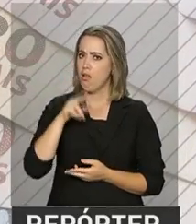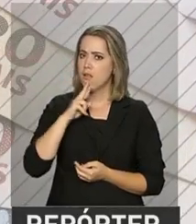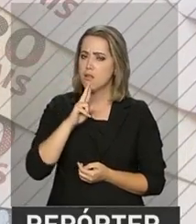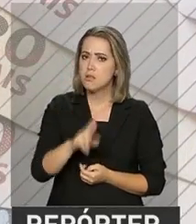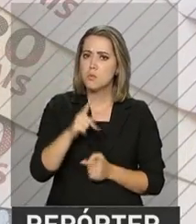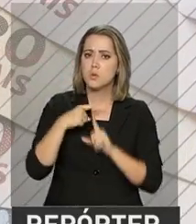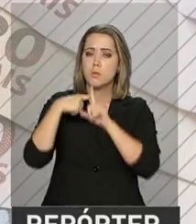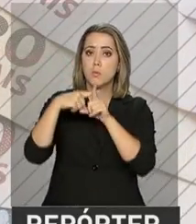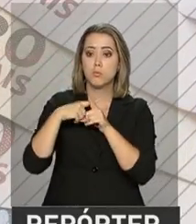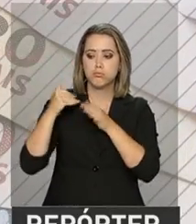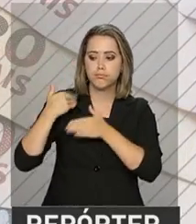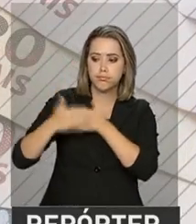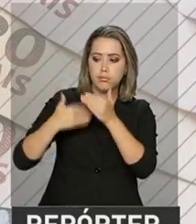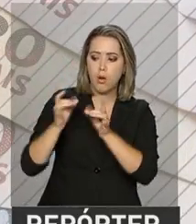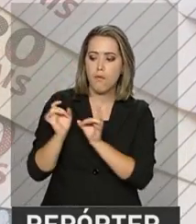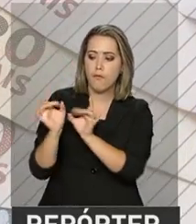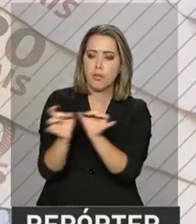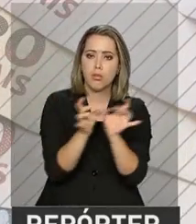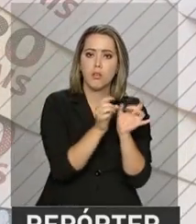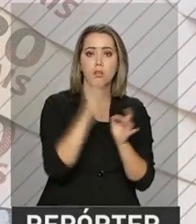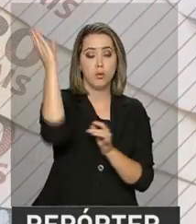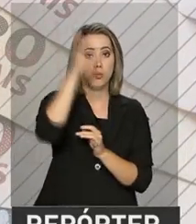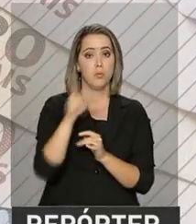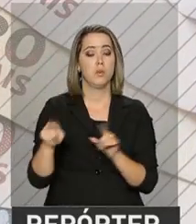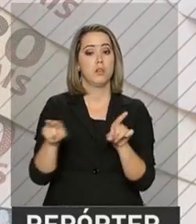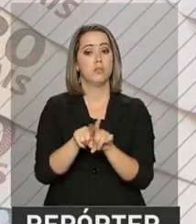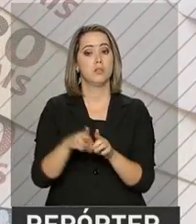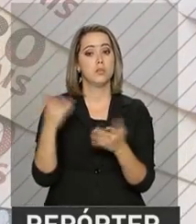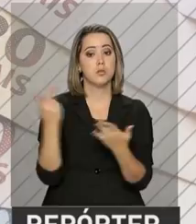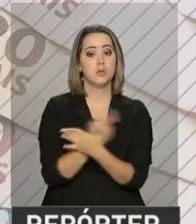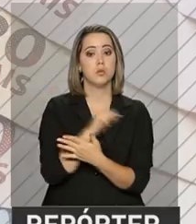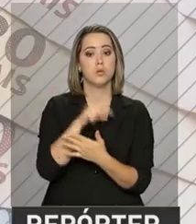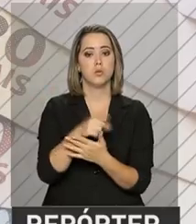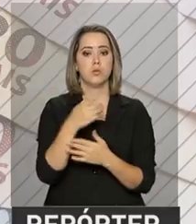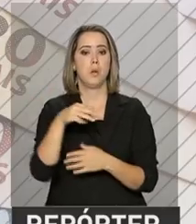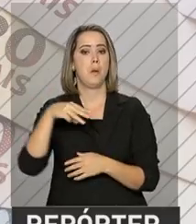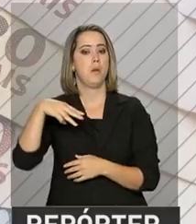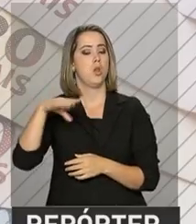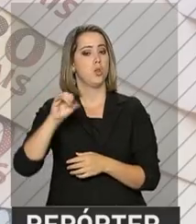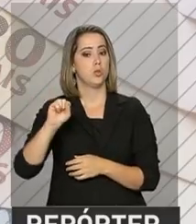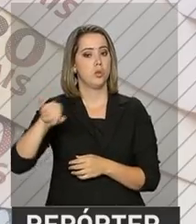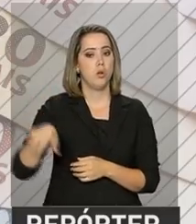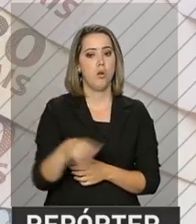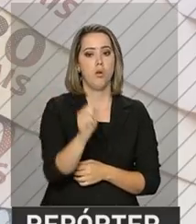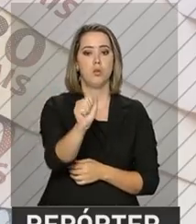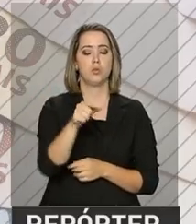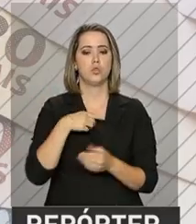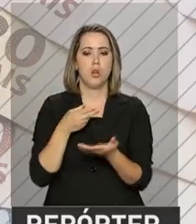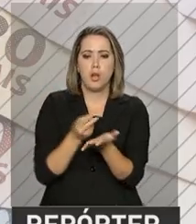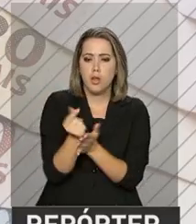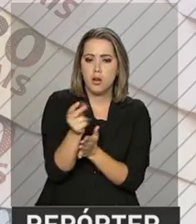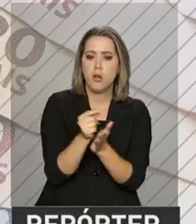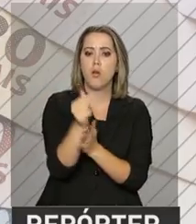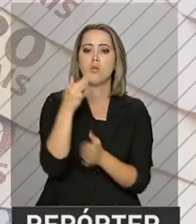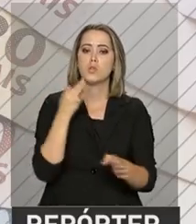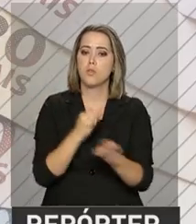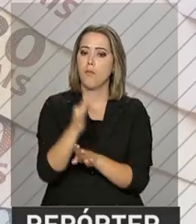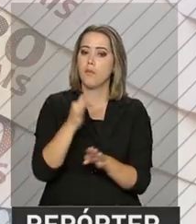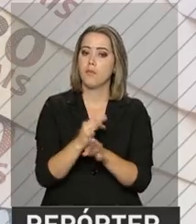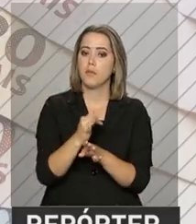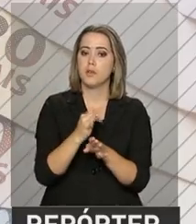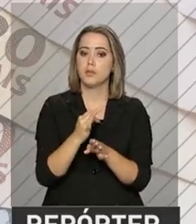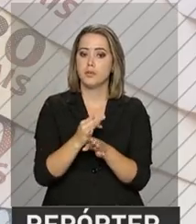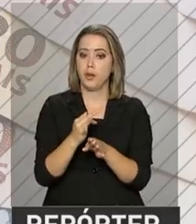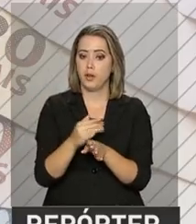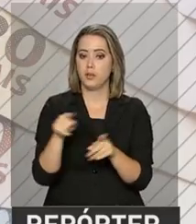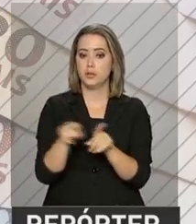brasileiras nos primeiros quatro meses do ano foi puxado por produtos como soja em grãos e minério de ferro e petróleo bruto e